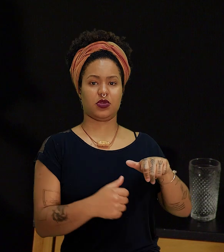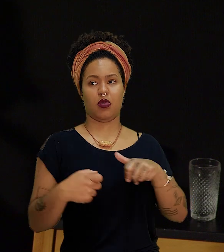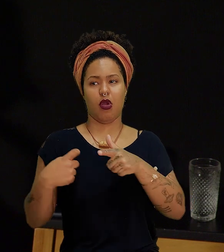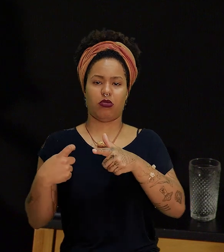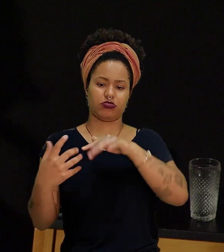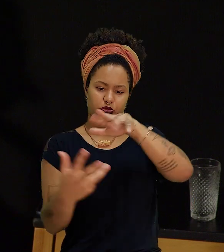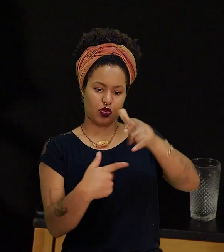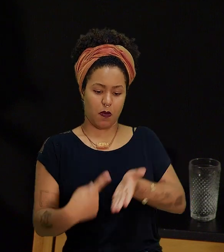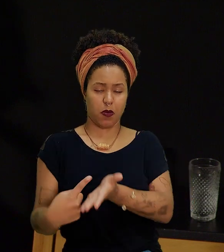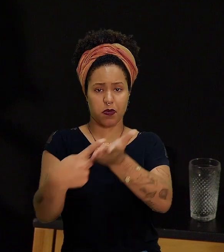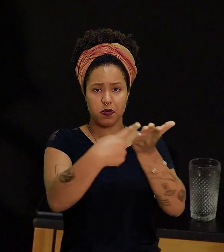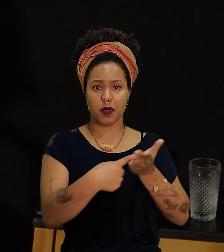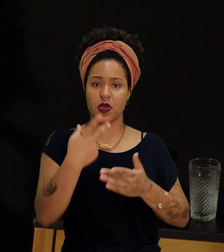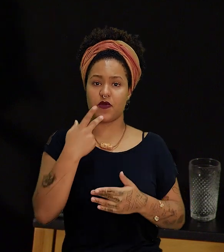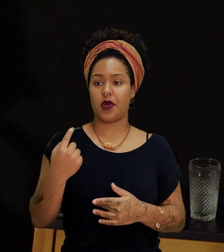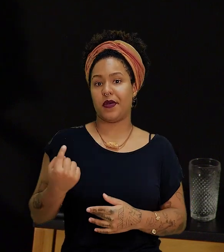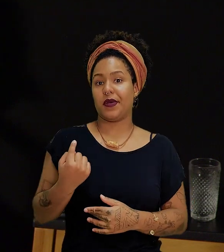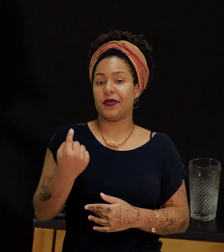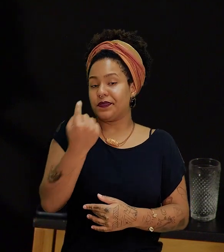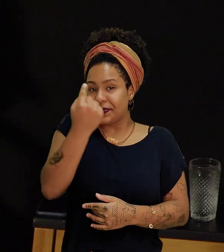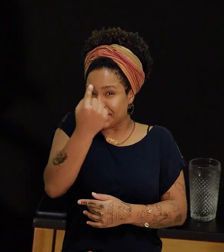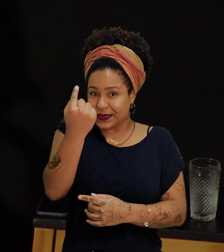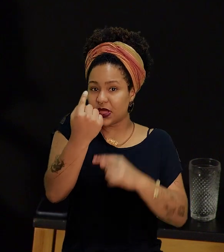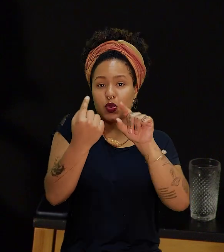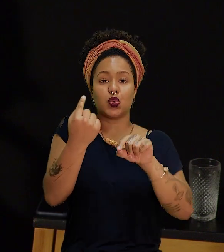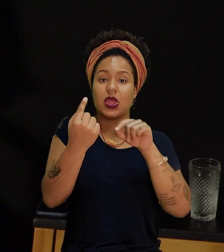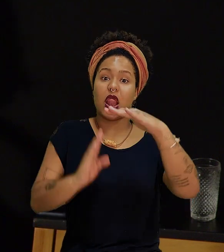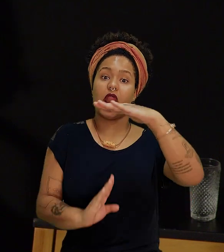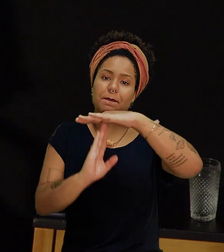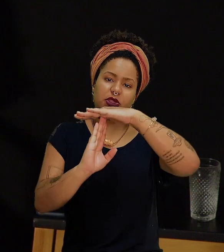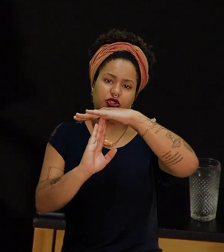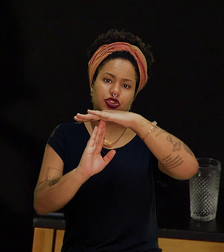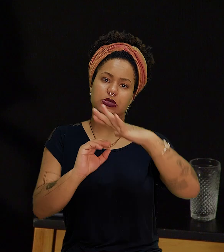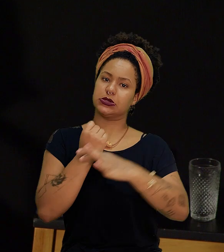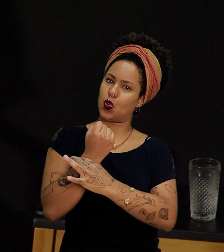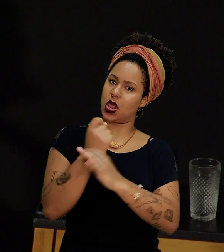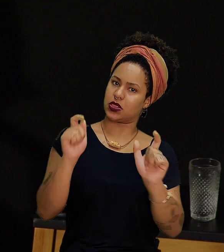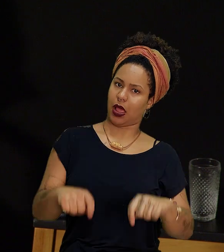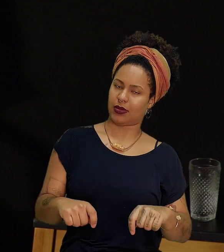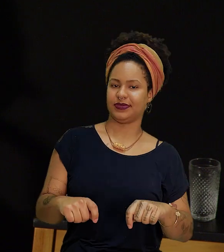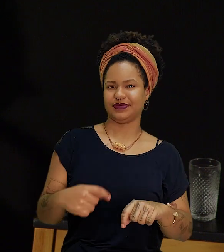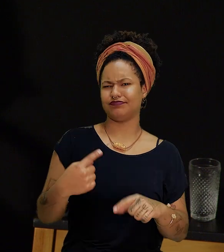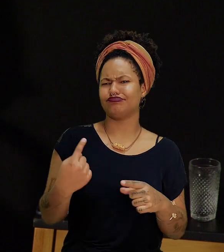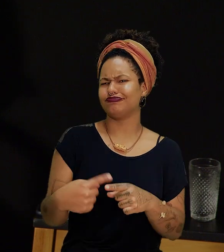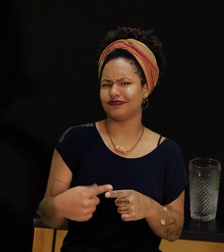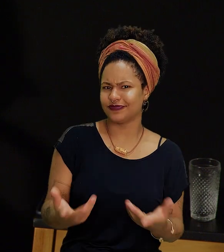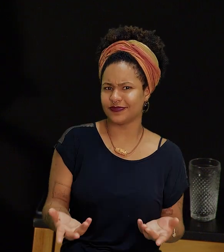Internacionalmente, se acordou que 1,5 grau, né, seria um limite seguro. Por que